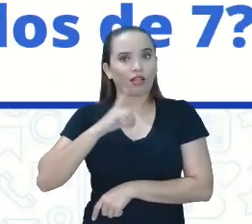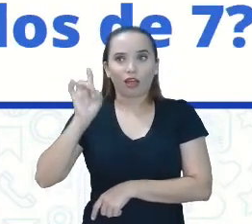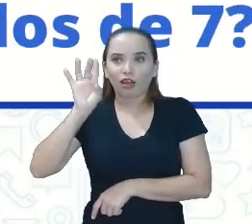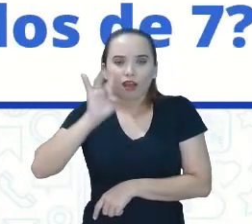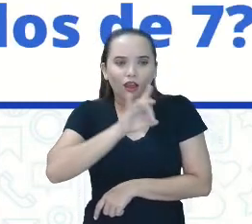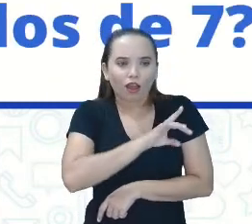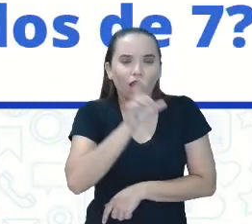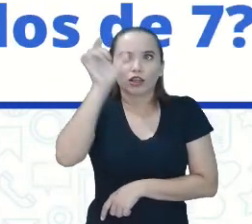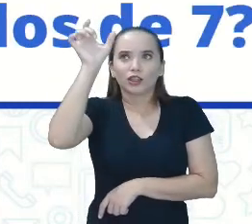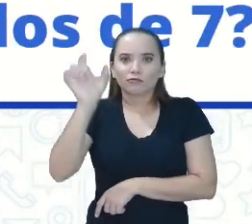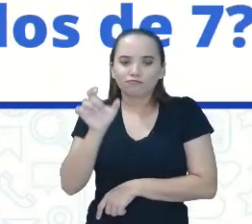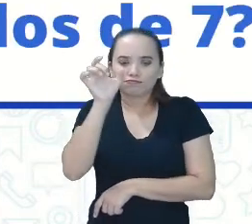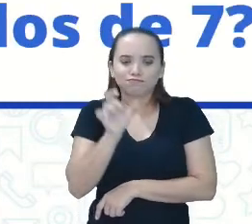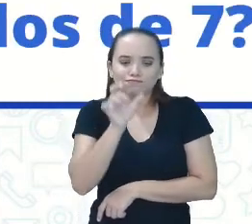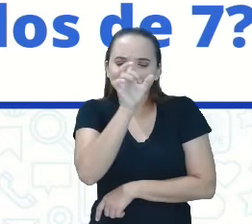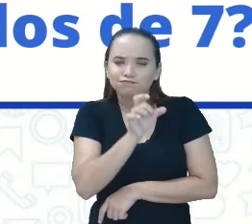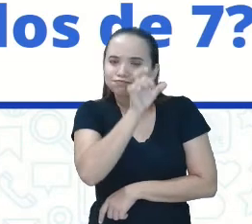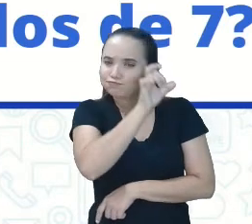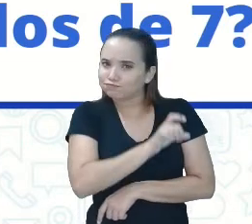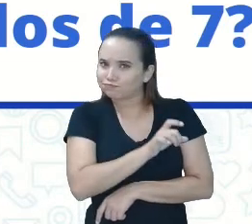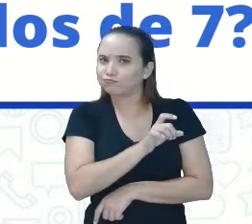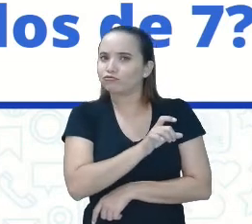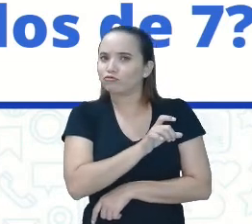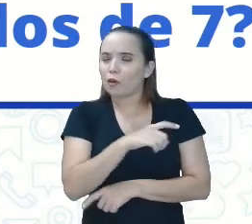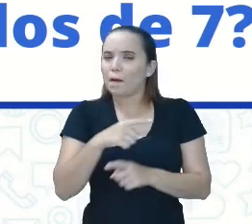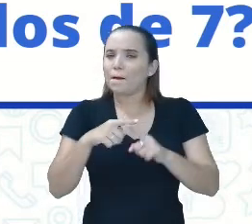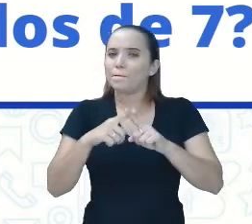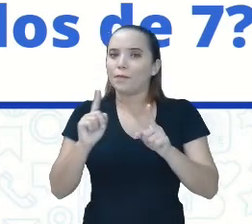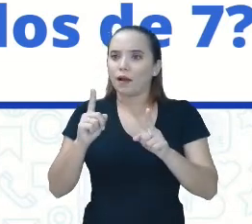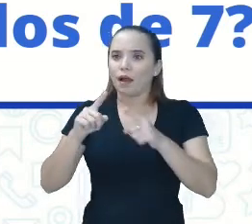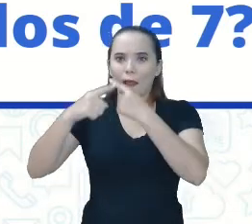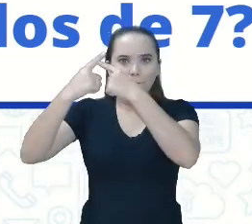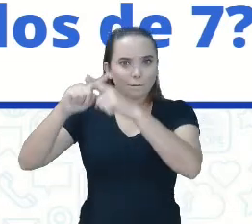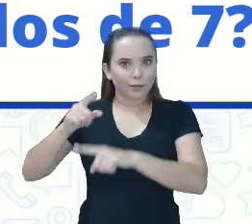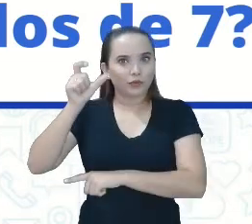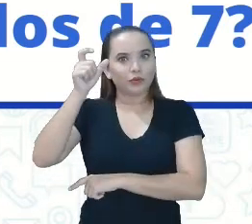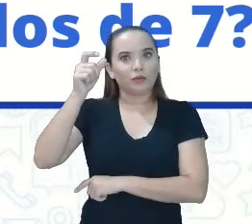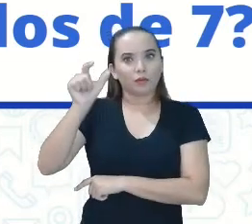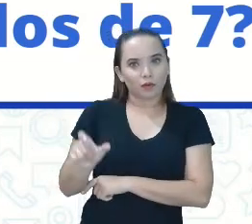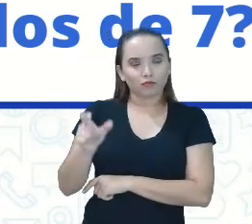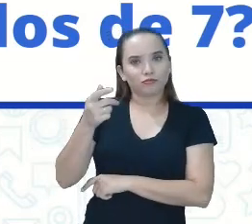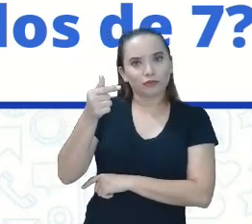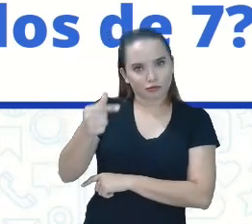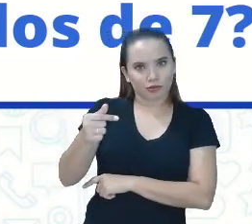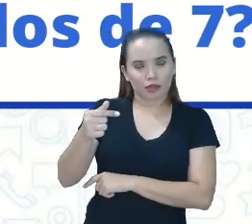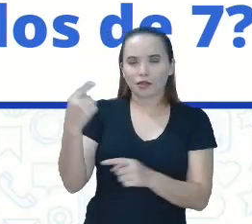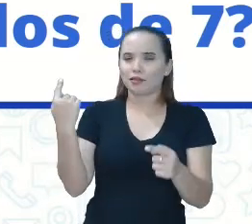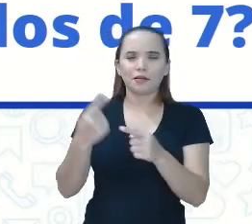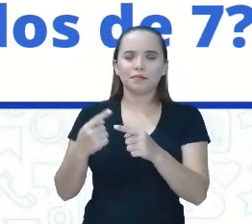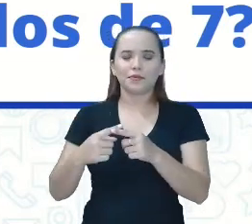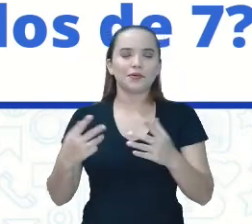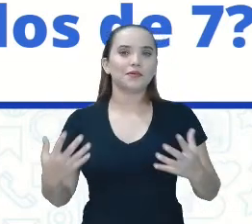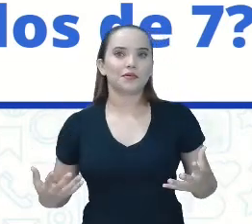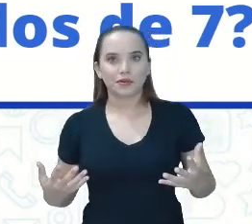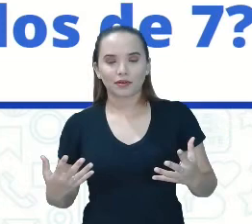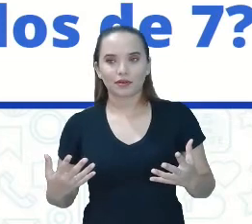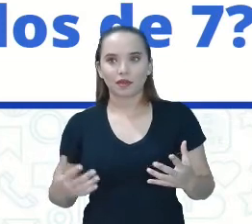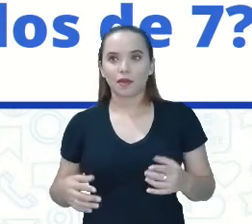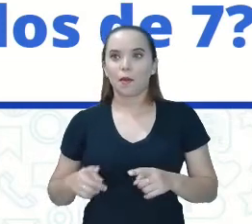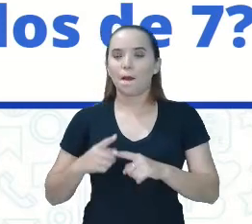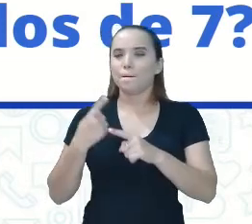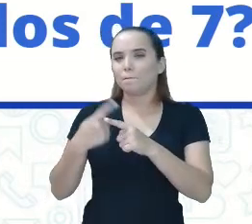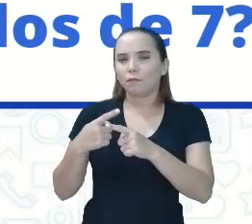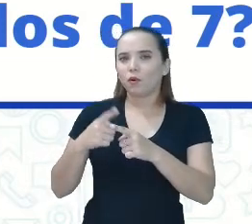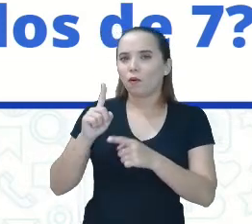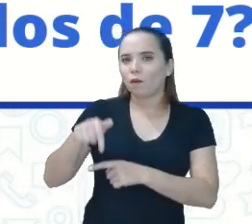E esses números, eles são múltiplos de 7, porque está indo de 7 em 7, tá? Porque esses valores aí, eles estão